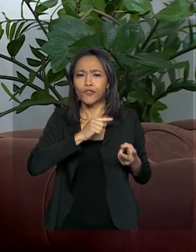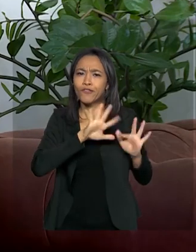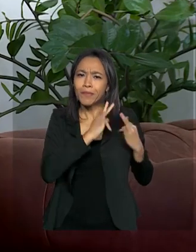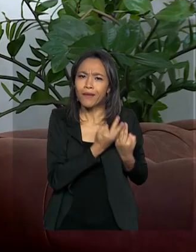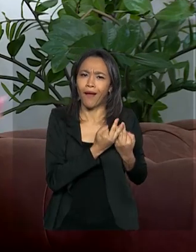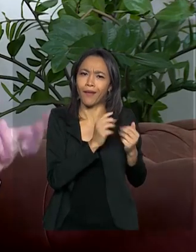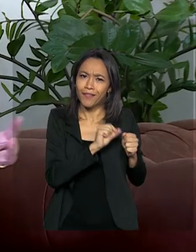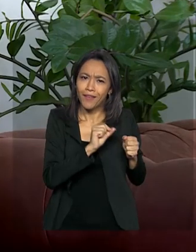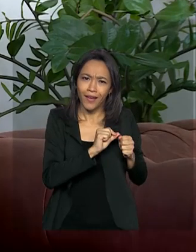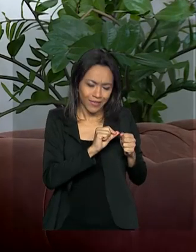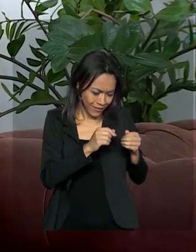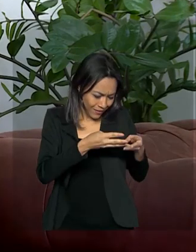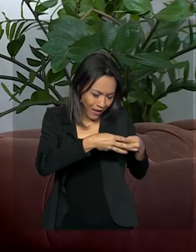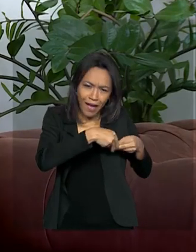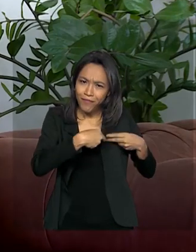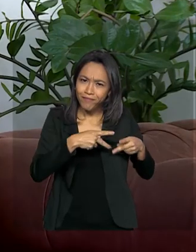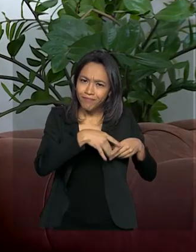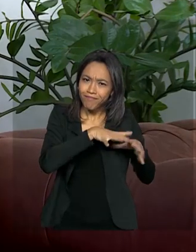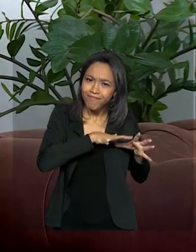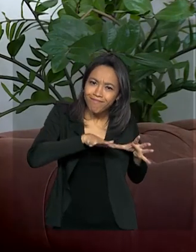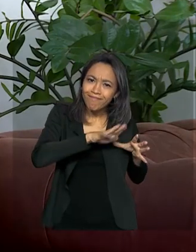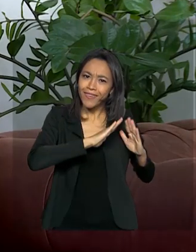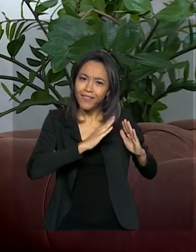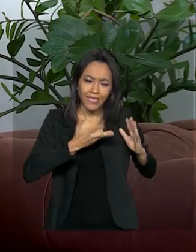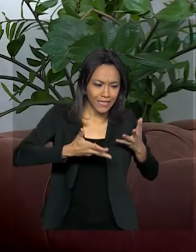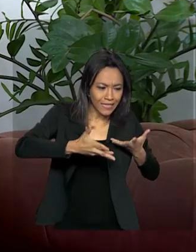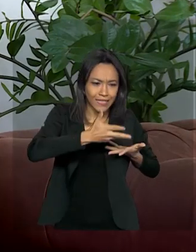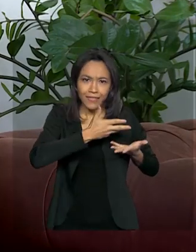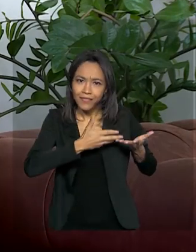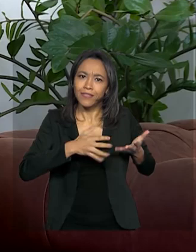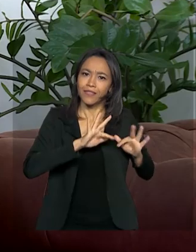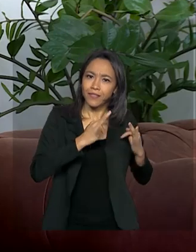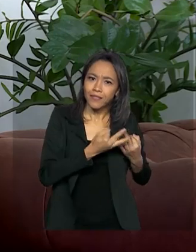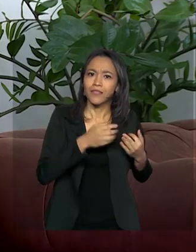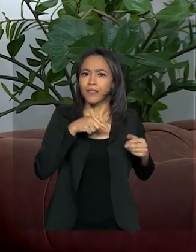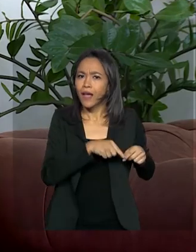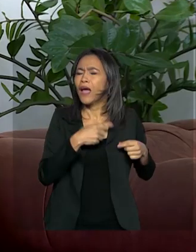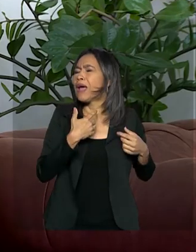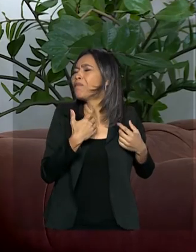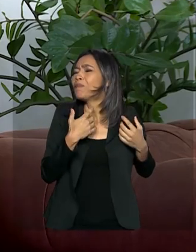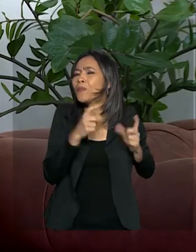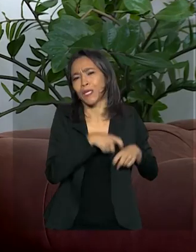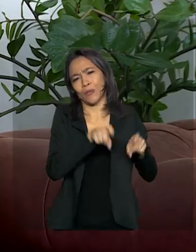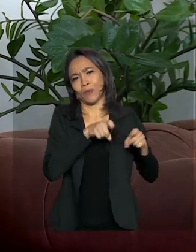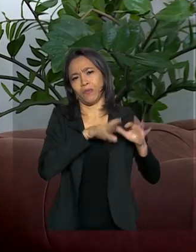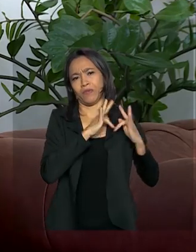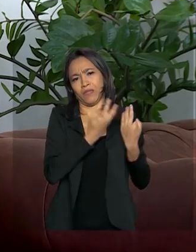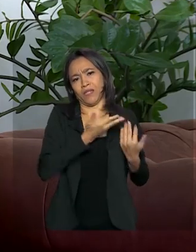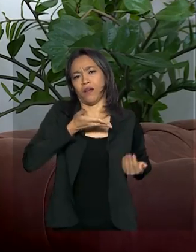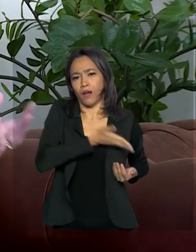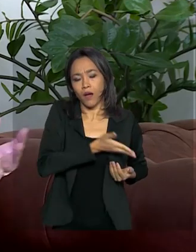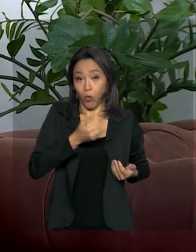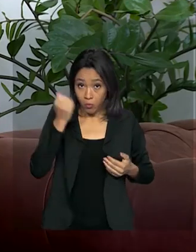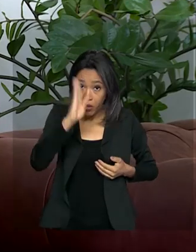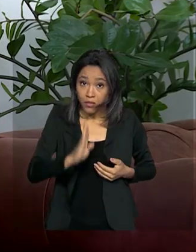não é que o a ilha faz que é uma coisa é muito da agricultura familiar o brasil